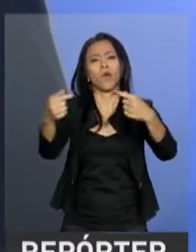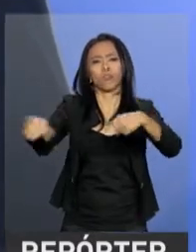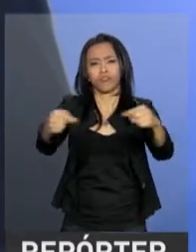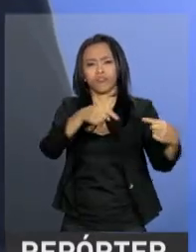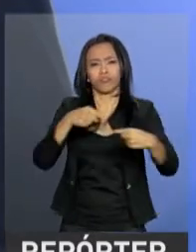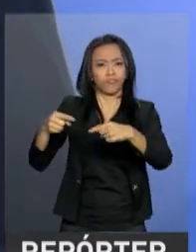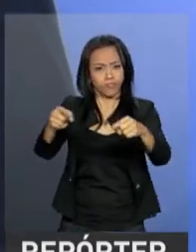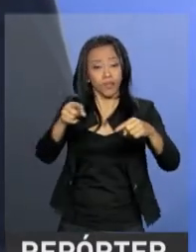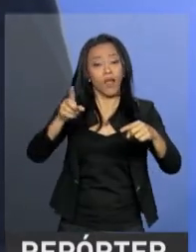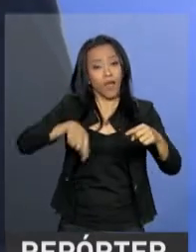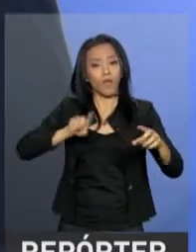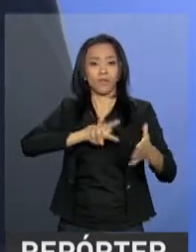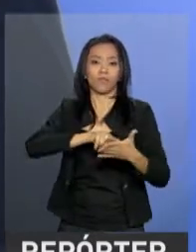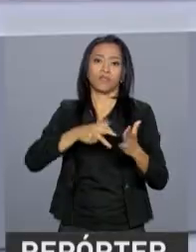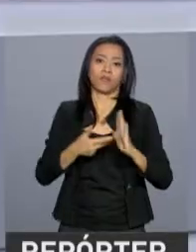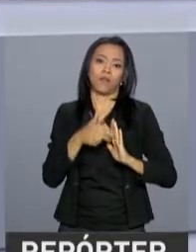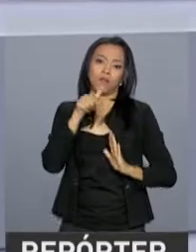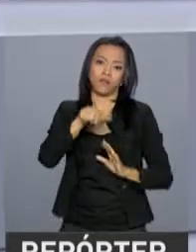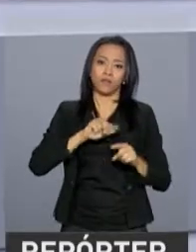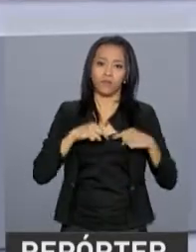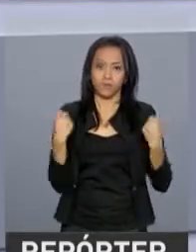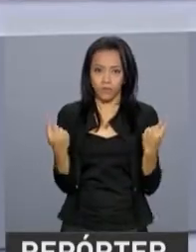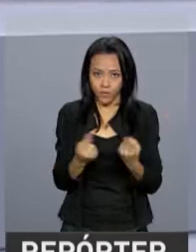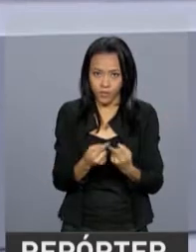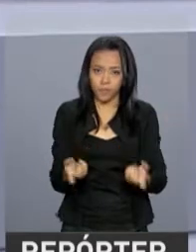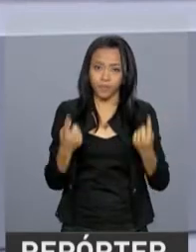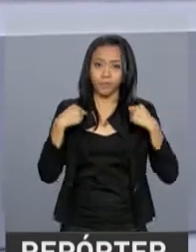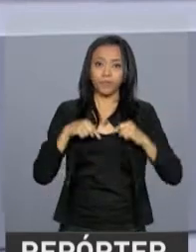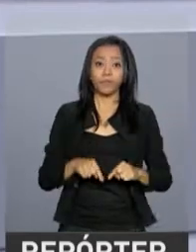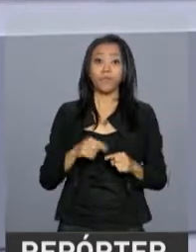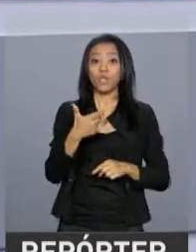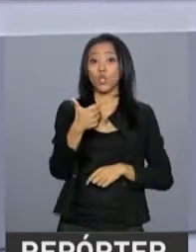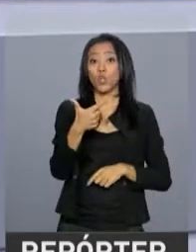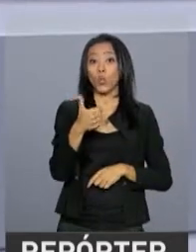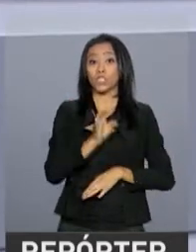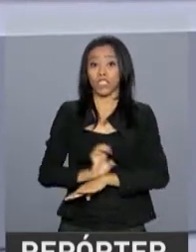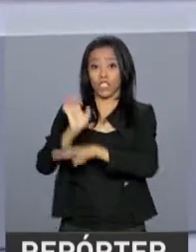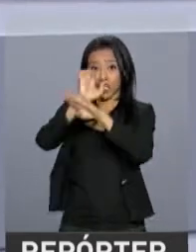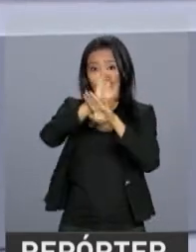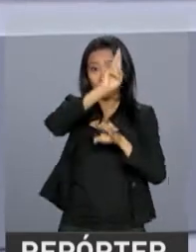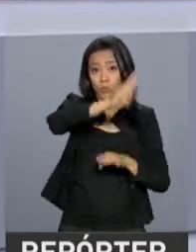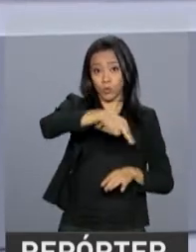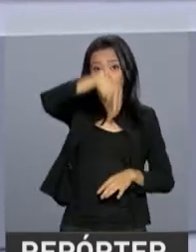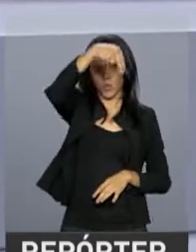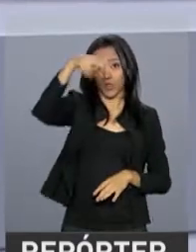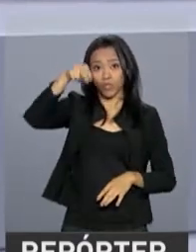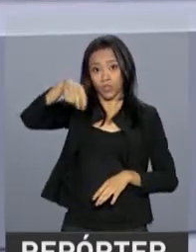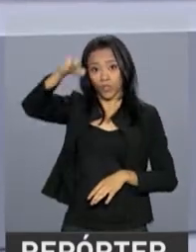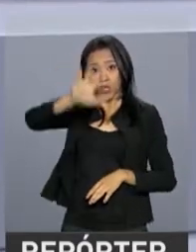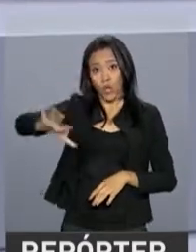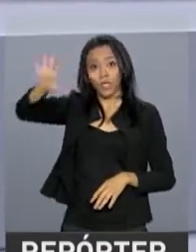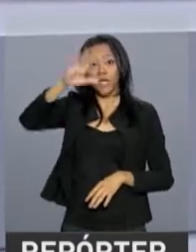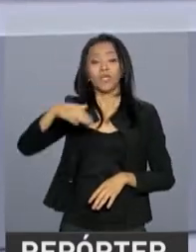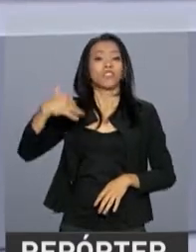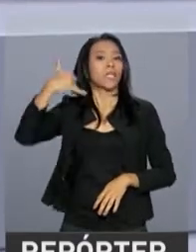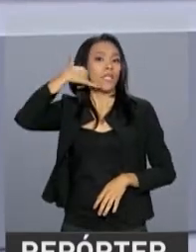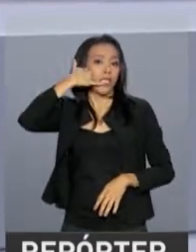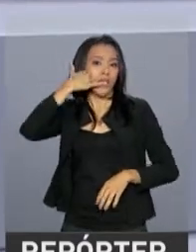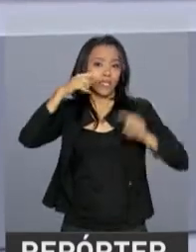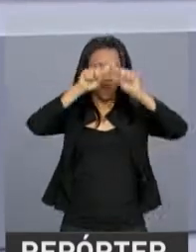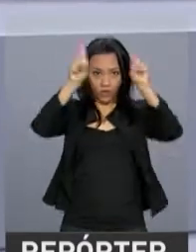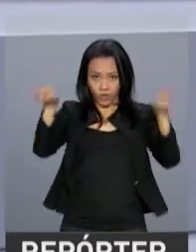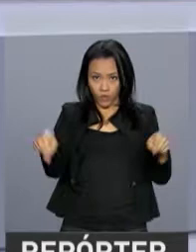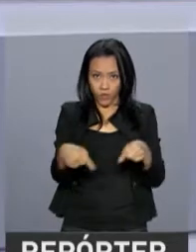o sentido dessa reunião em 12 estados do norte e nordeste as ligações feitas por orelhão para